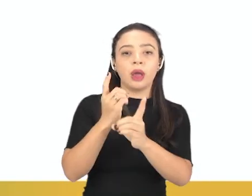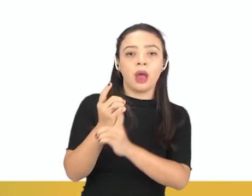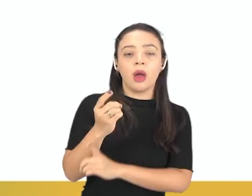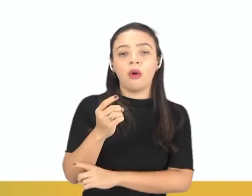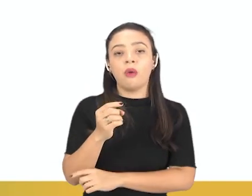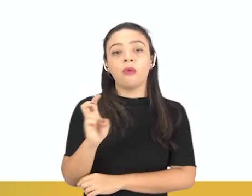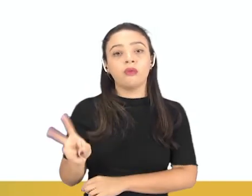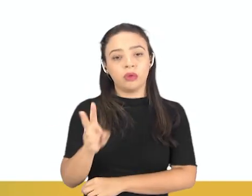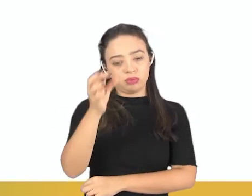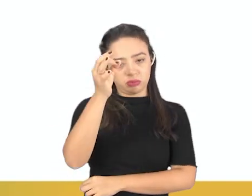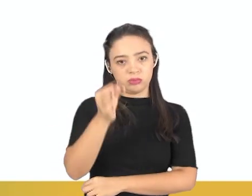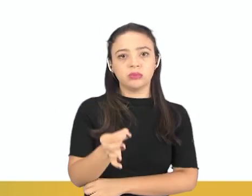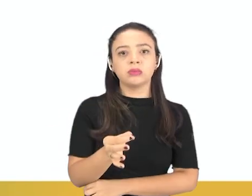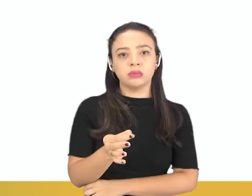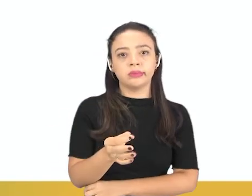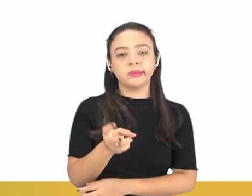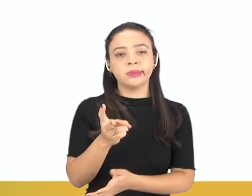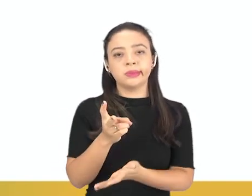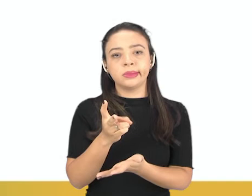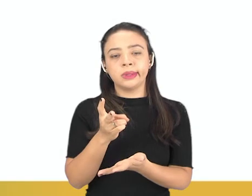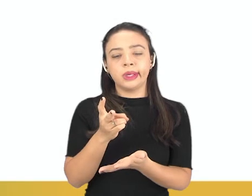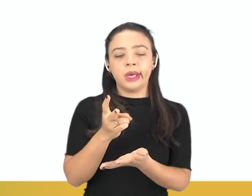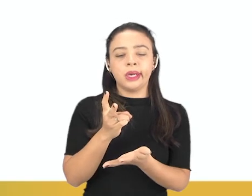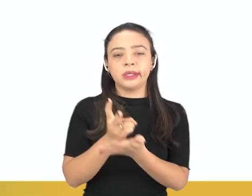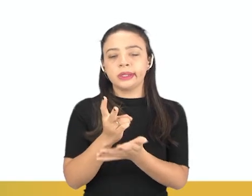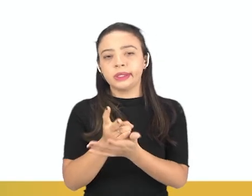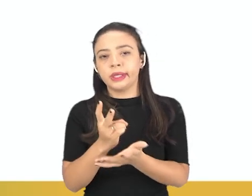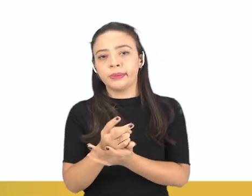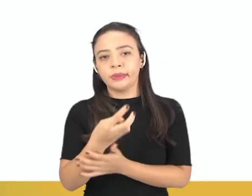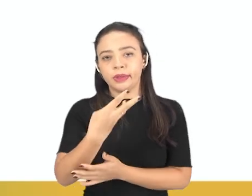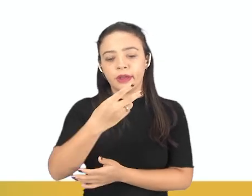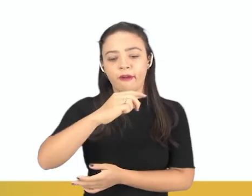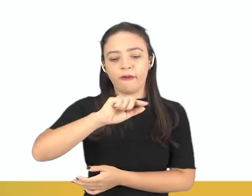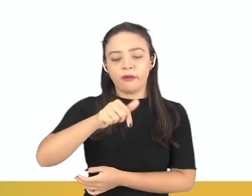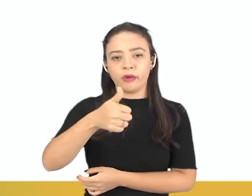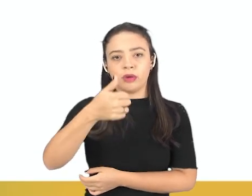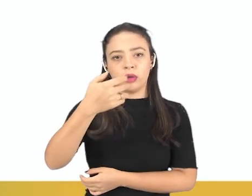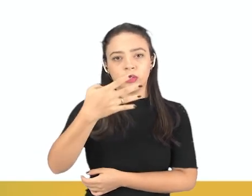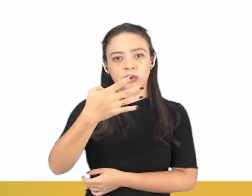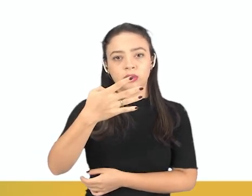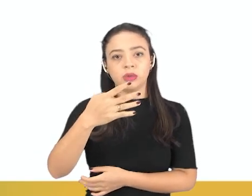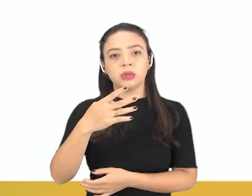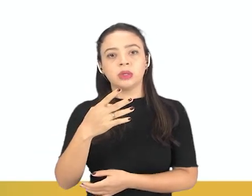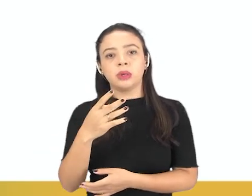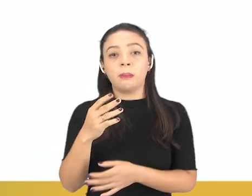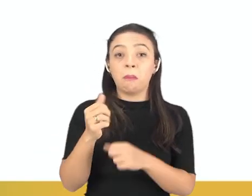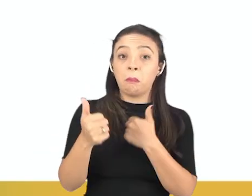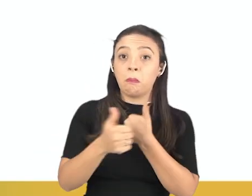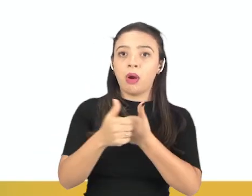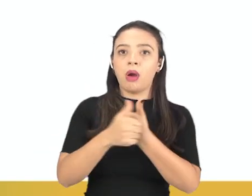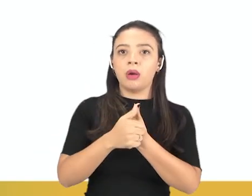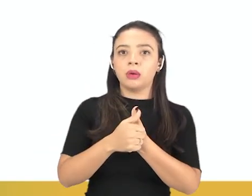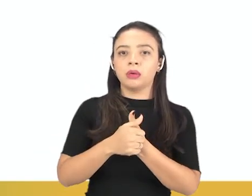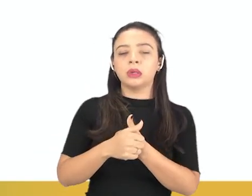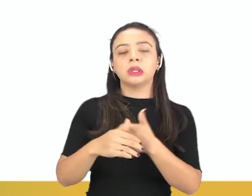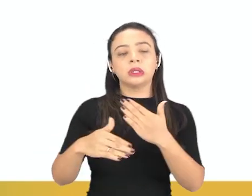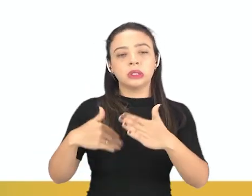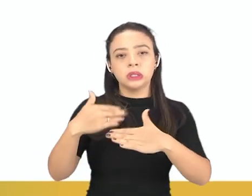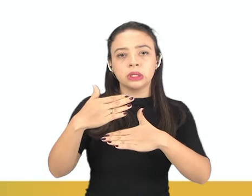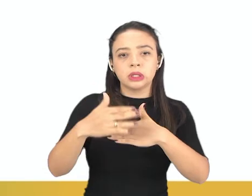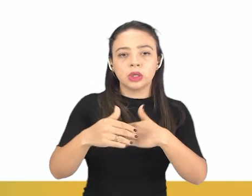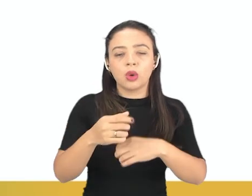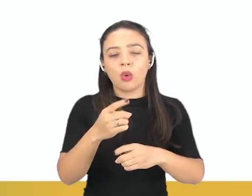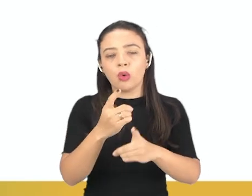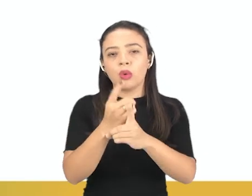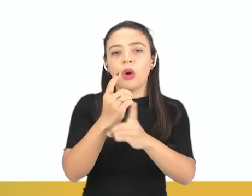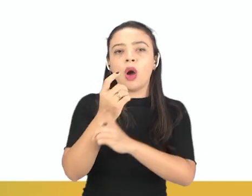que era aquele valor constante próximo de 3,14 cada vez ficou mais preciso então de fato se